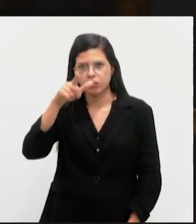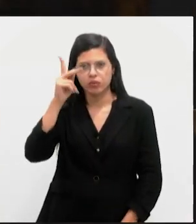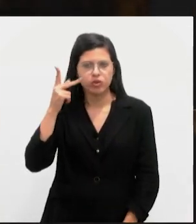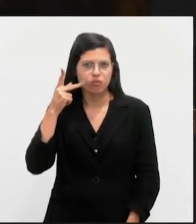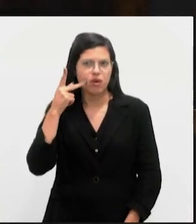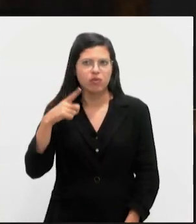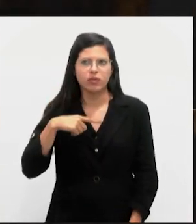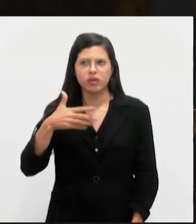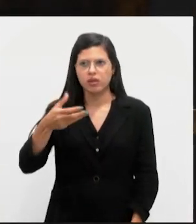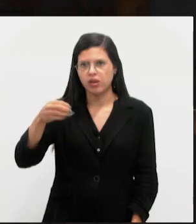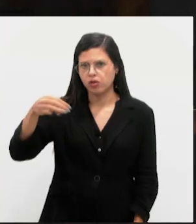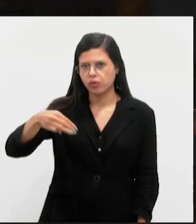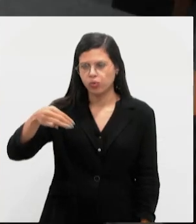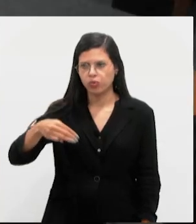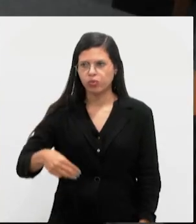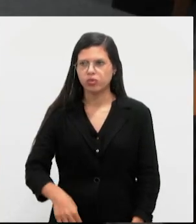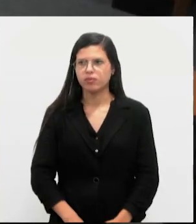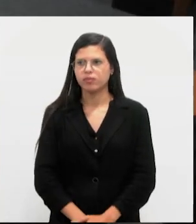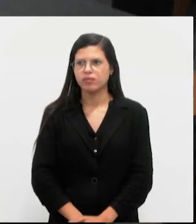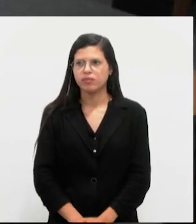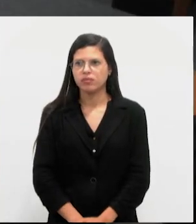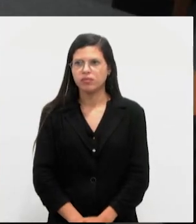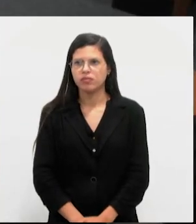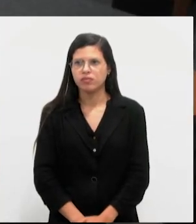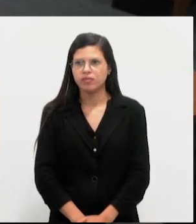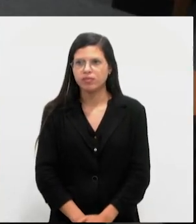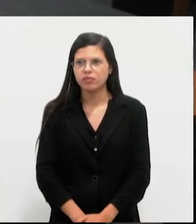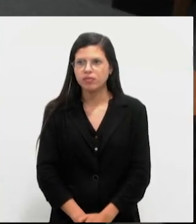que dispõe de 10 minutos.